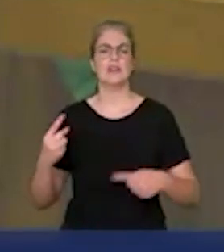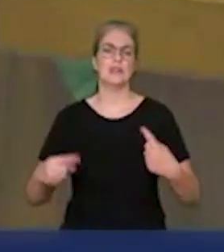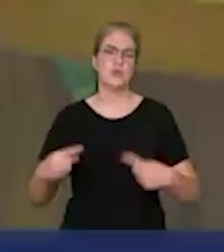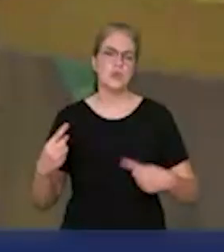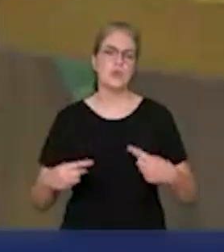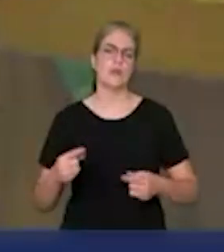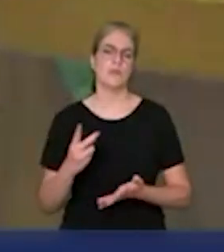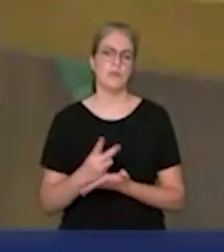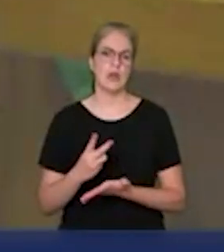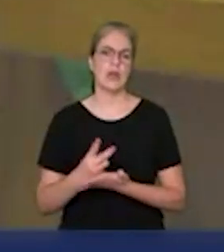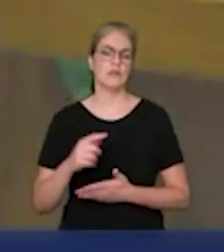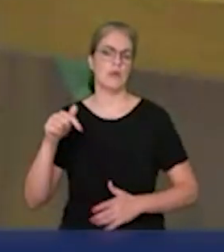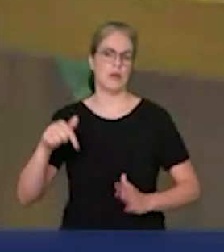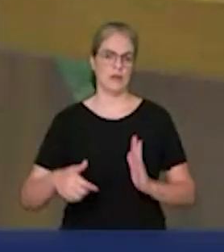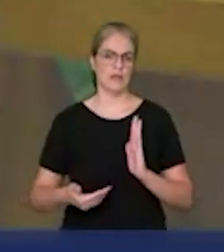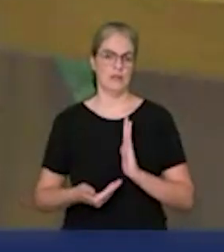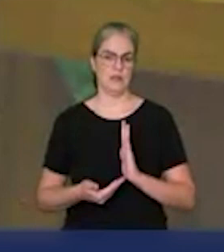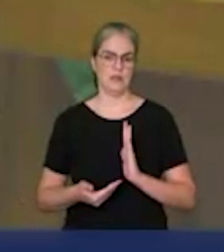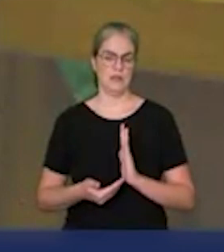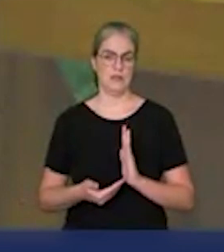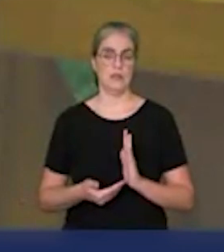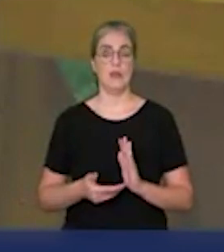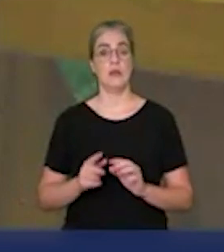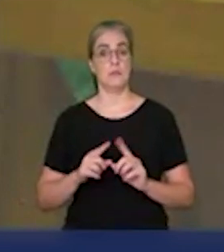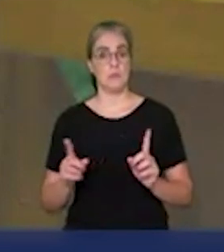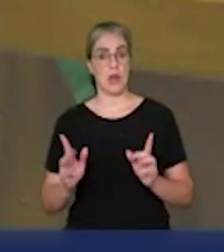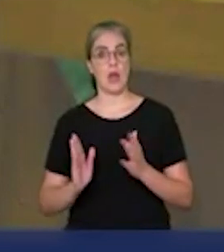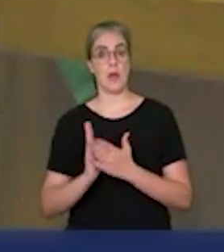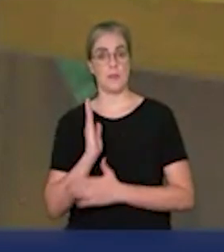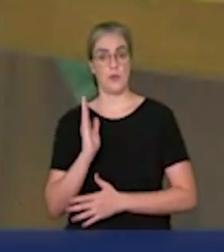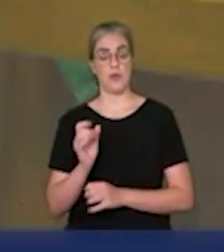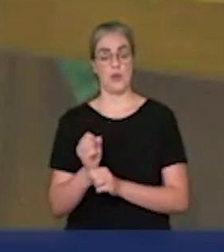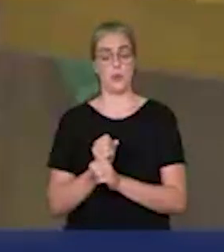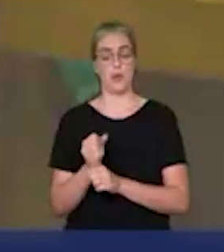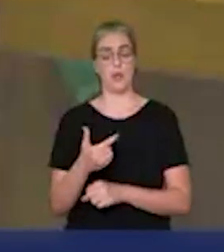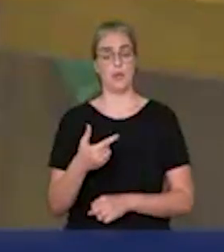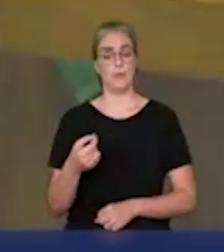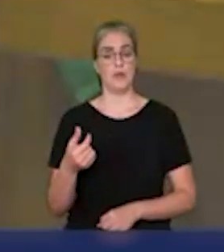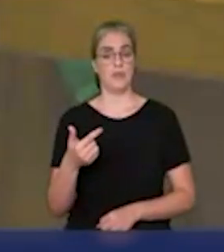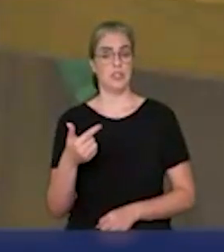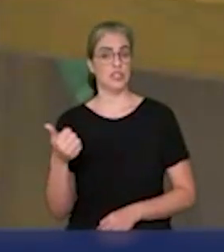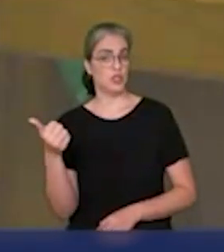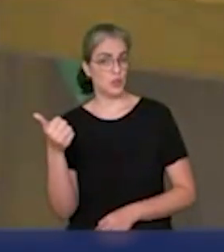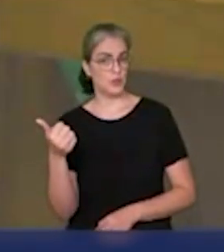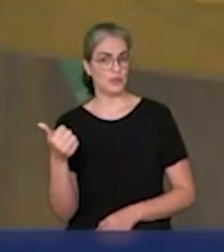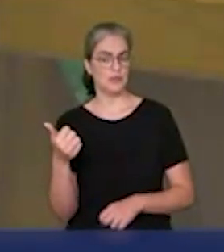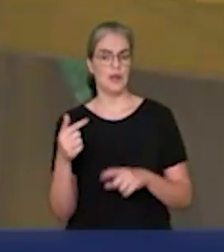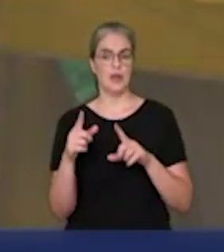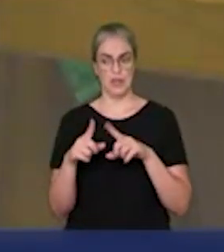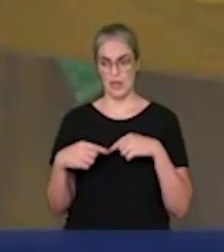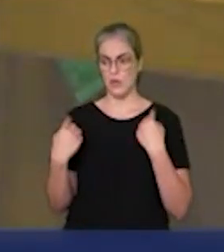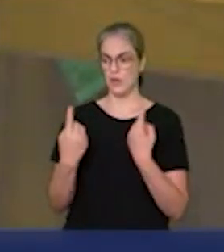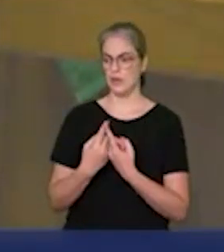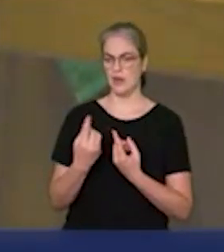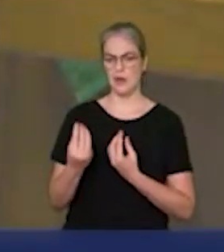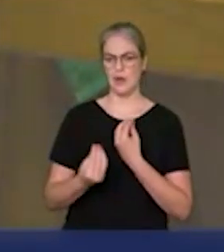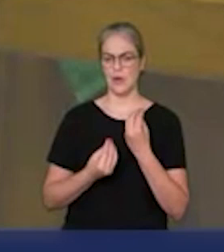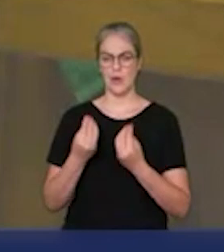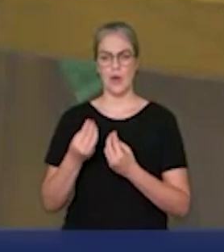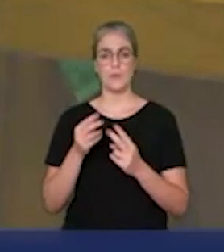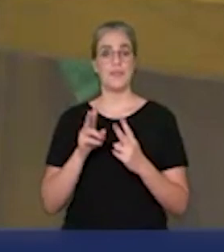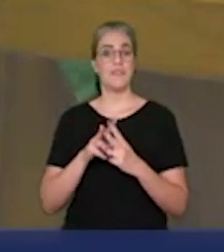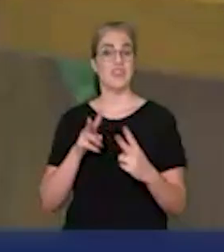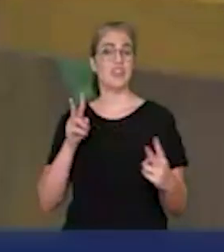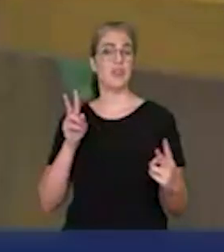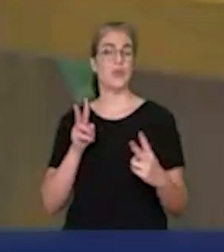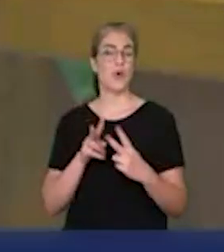E ela só foi aprovada aqui em 2021, inclusive numa sessão daquelas pelo Infoleg